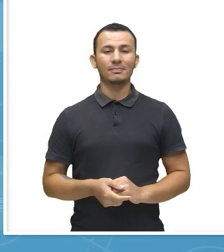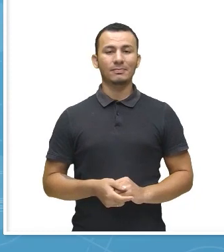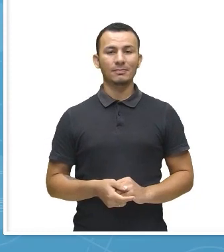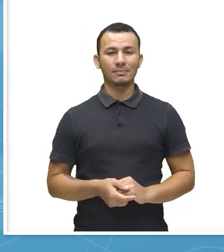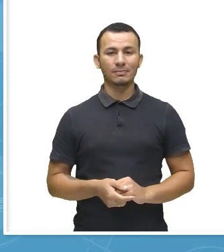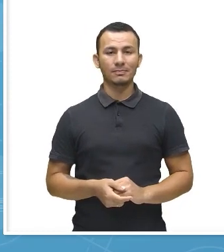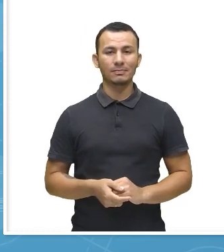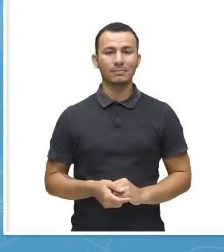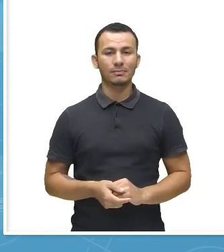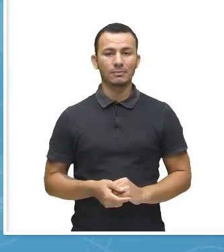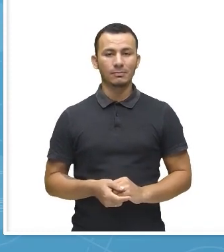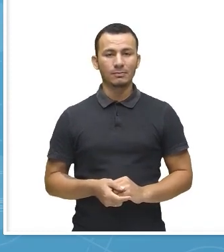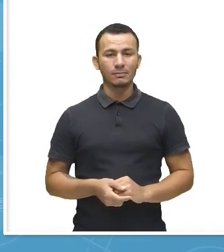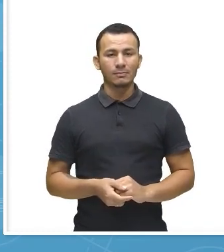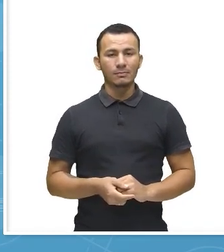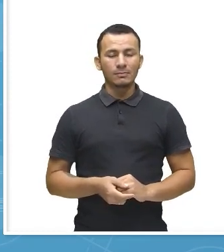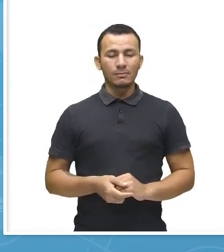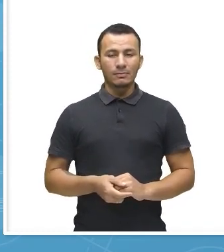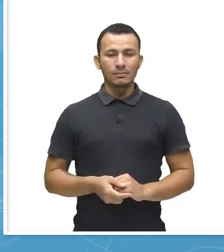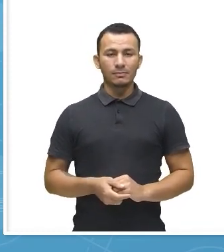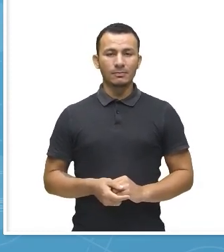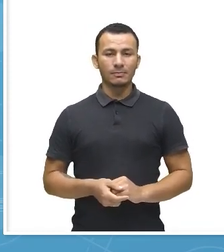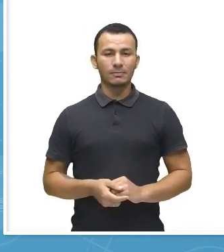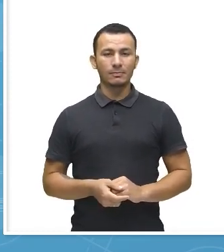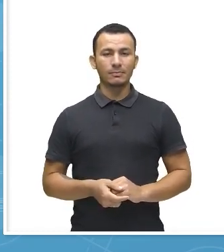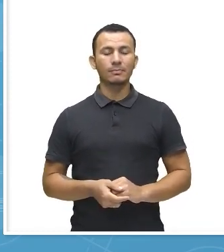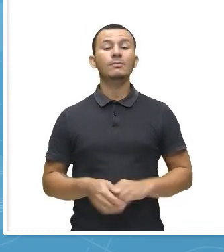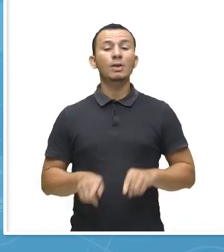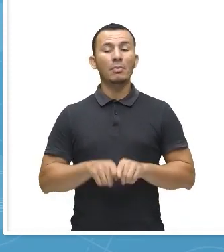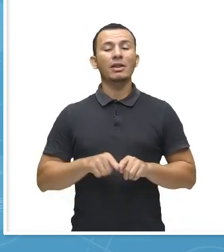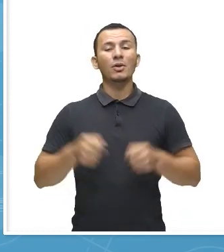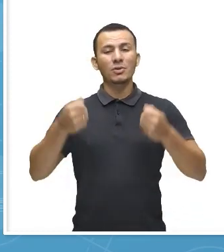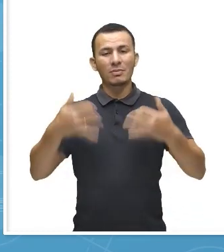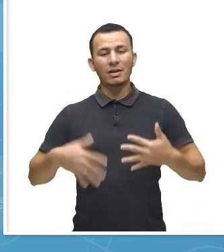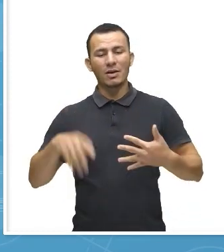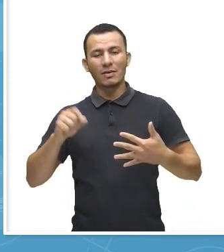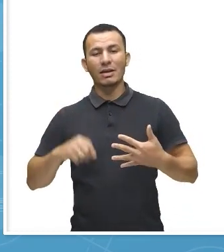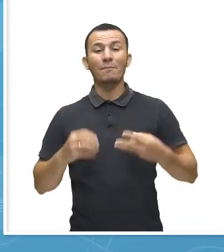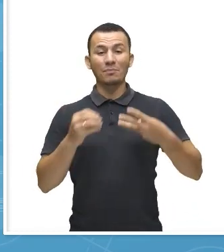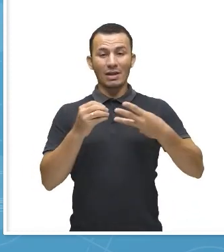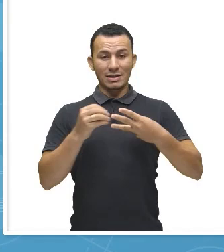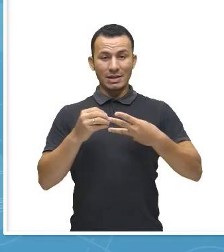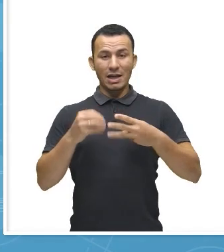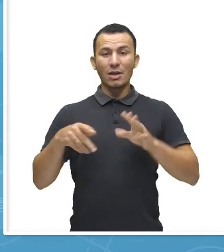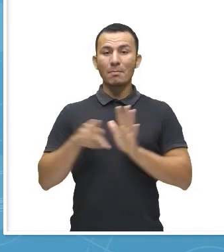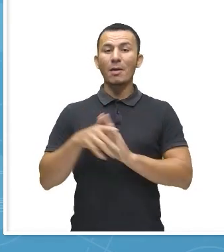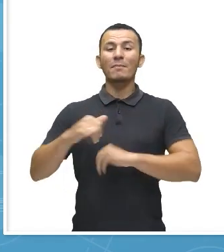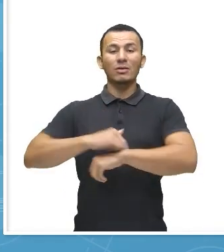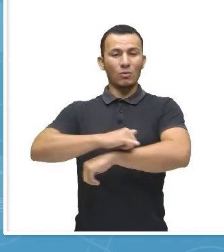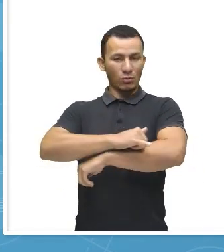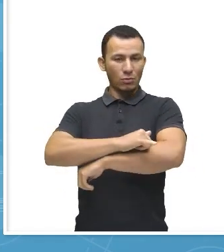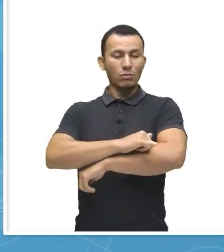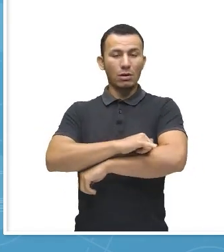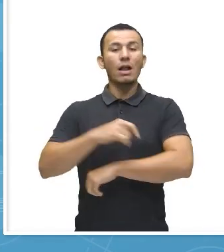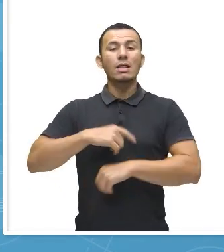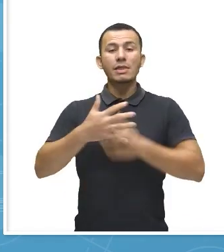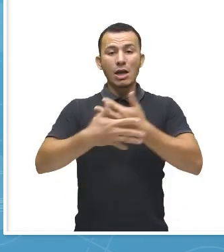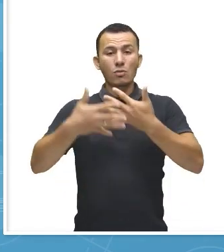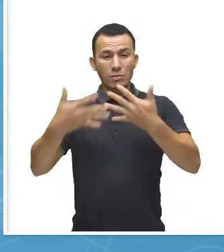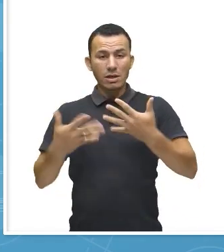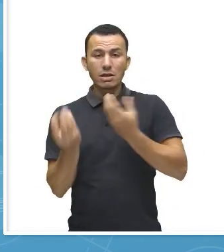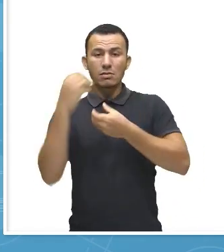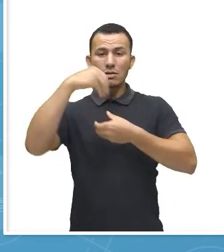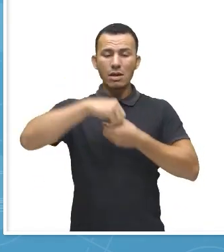nós falamos também que existem as células de gordura, né? Então a gente vai ter um tecido específico que contém